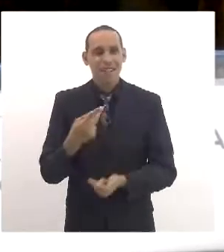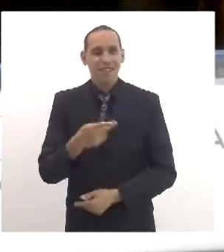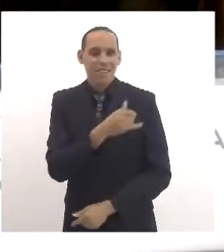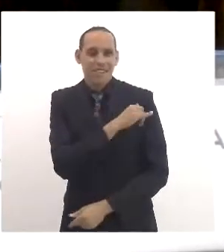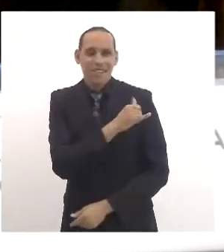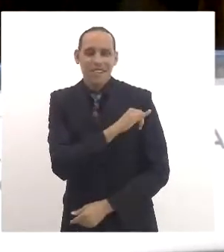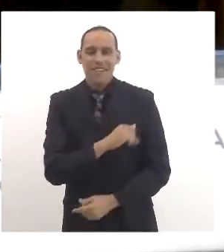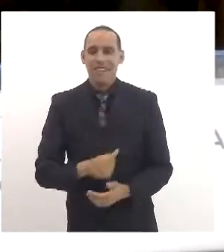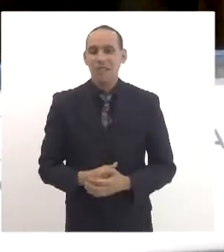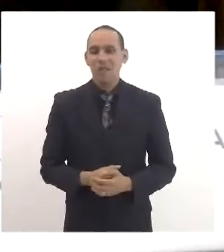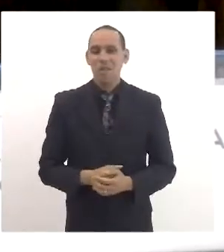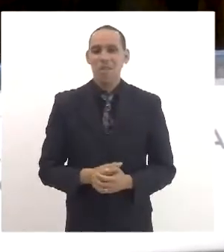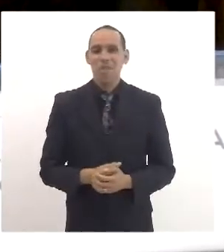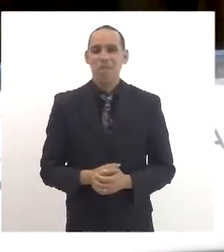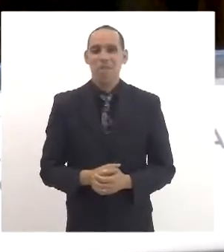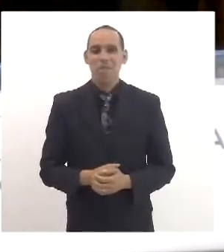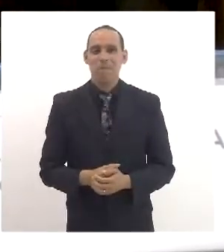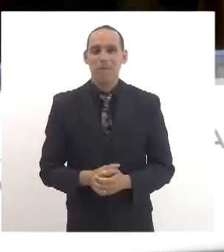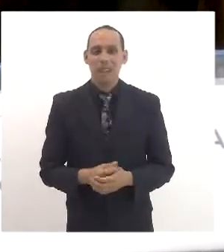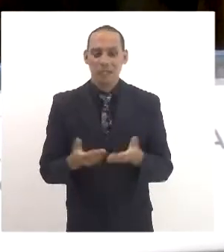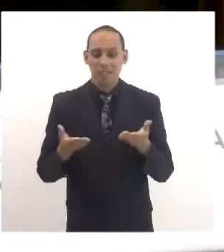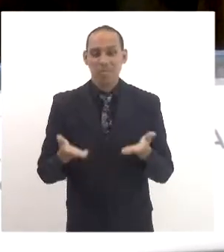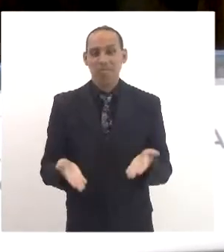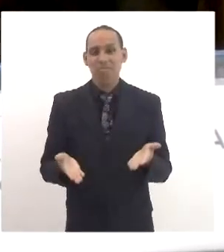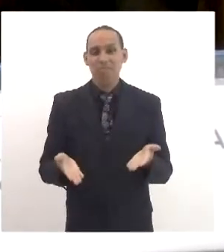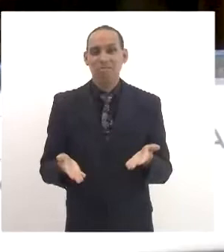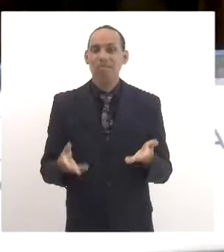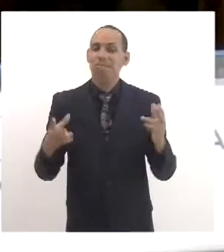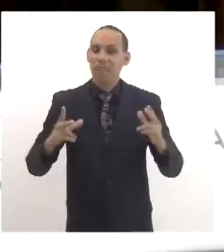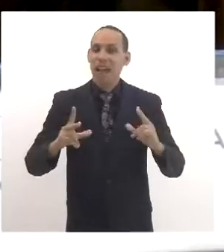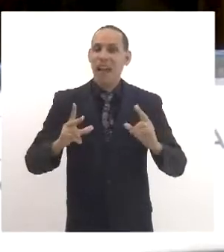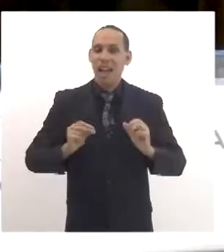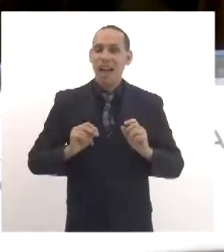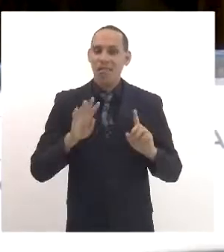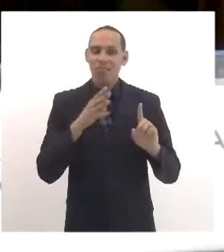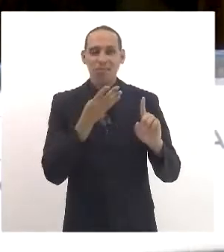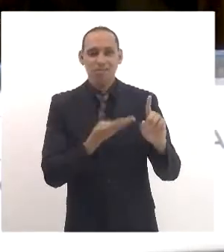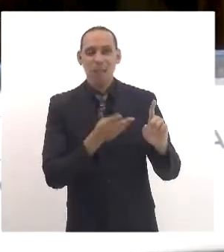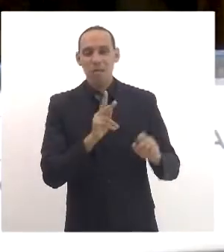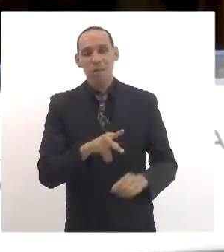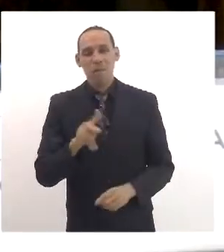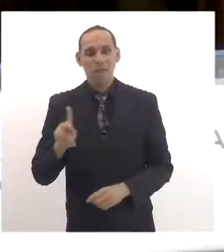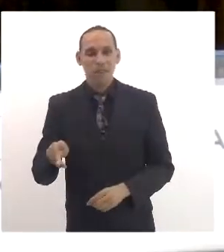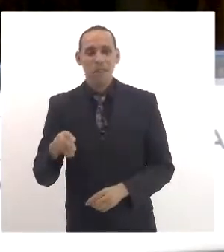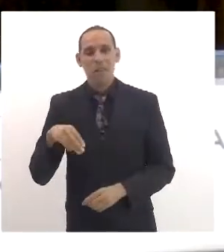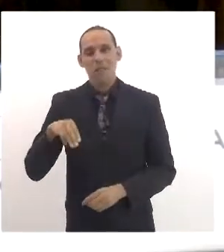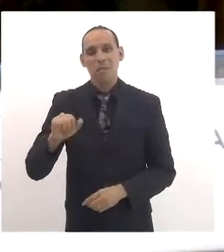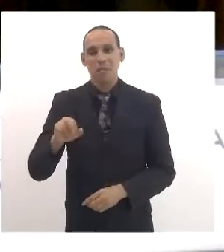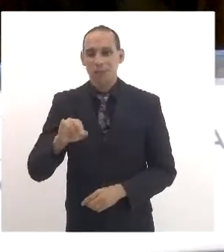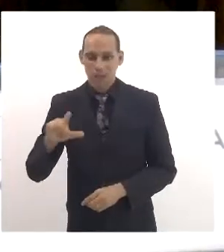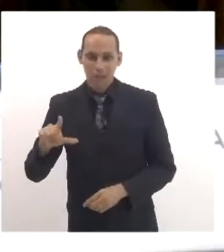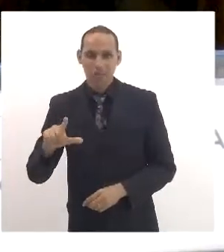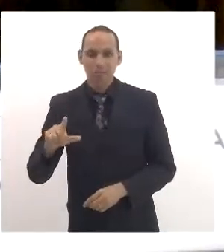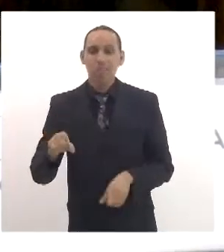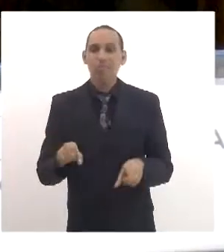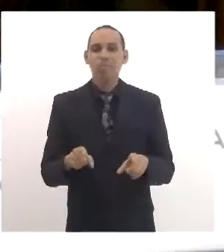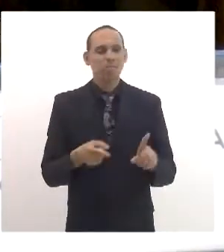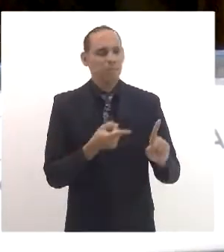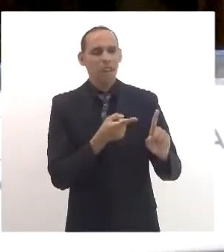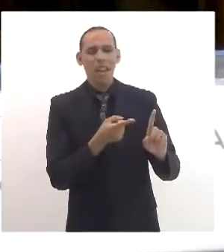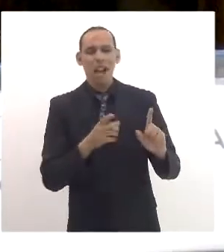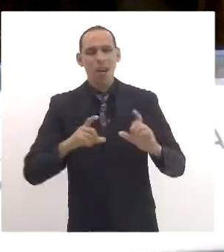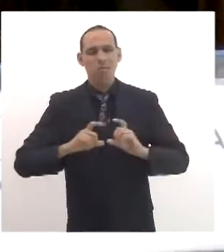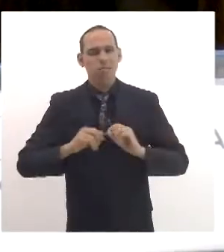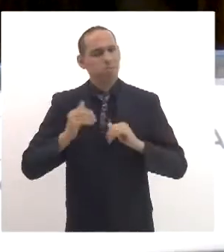Rio de Janeiro, nesta mais do que merecida homenagem ao professor Manuel Heitor, a maior